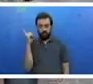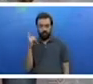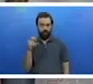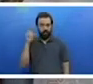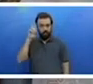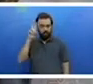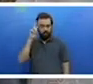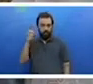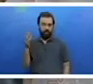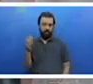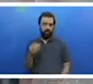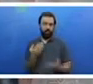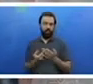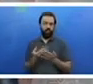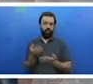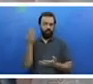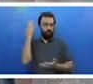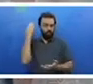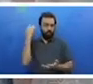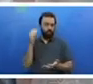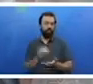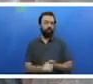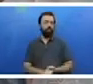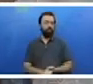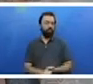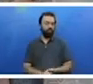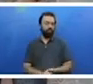Relembrando nossa última aula sobre proporção.